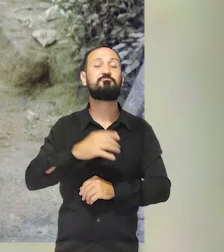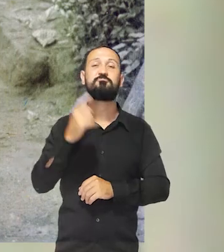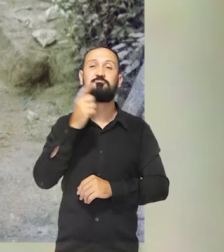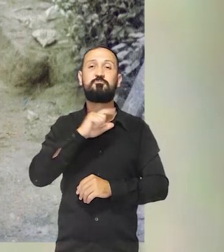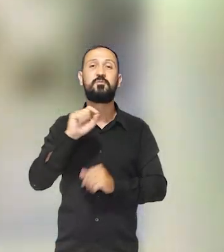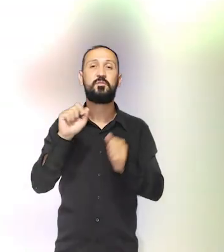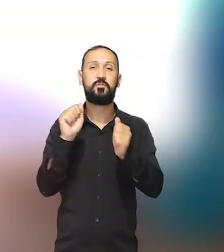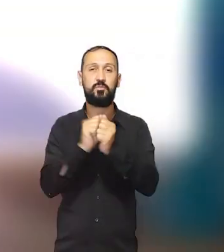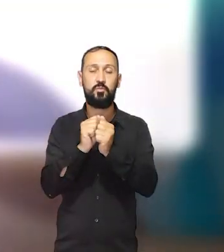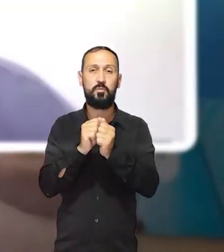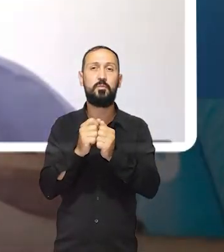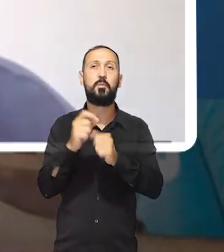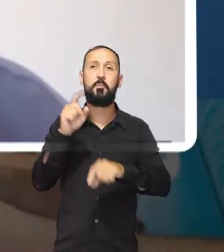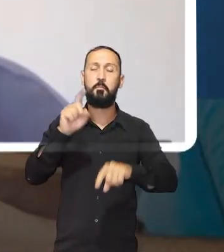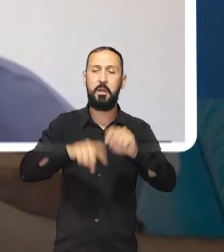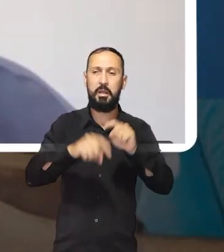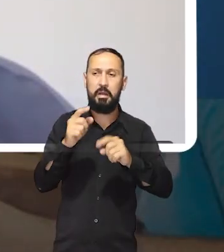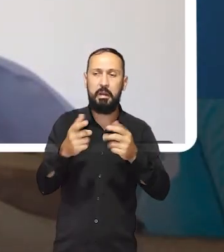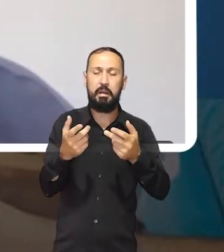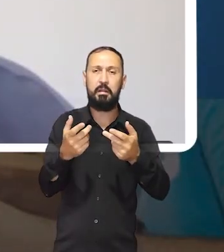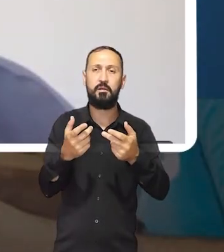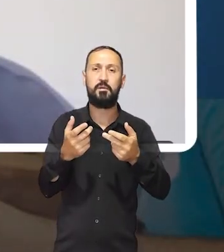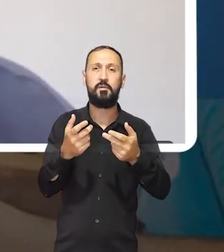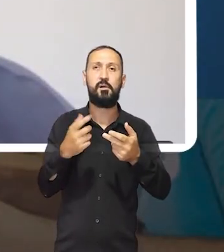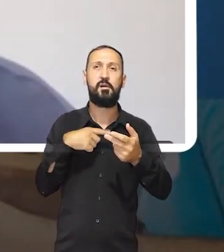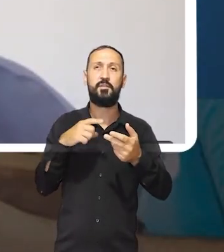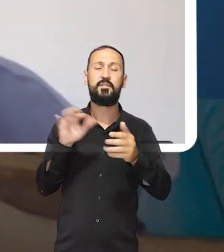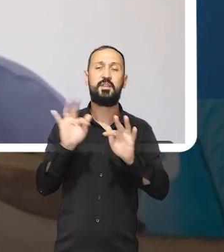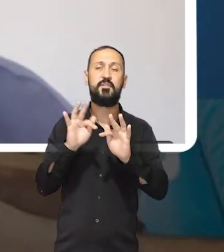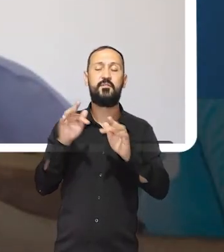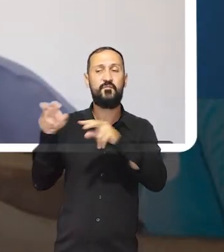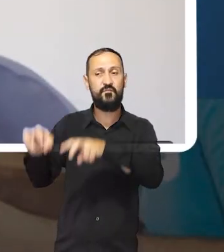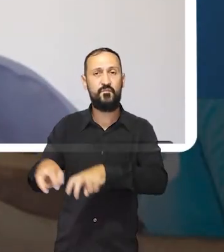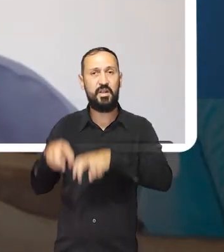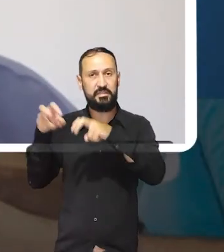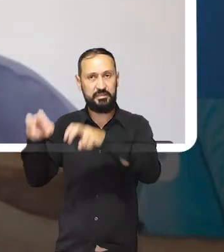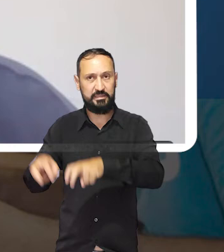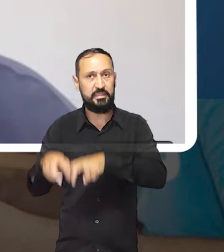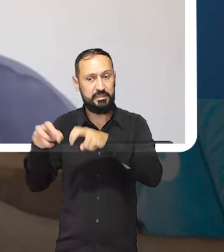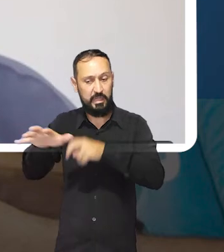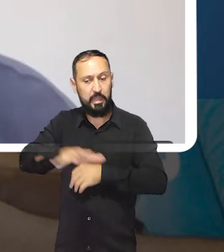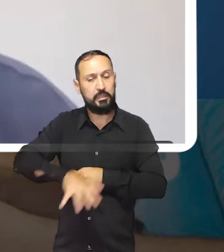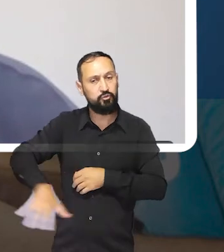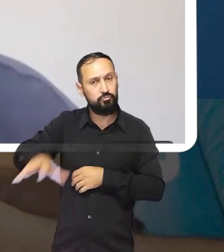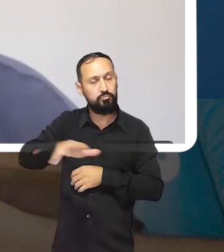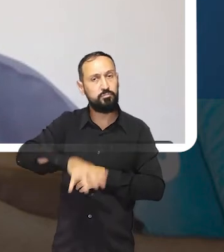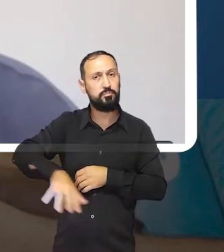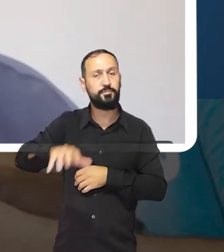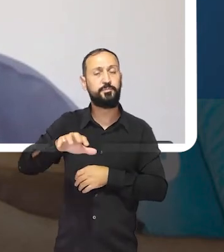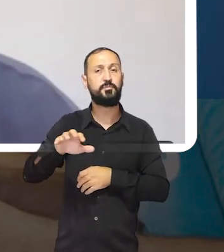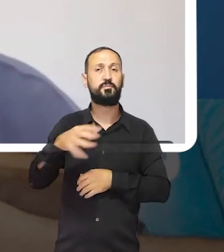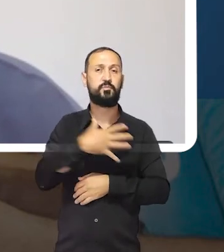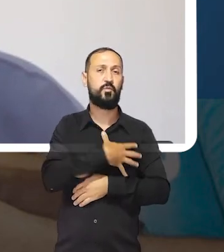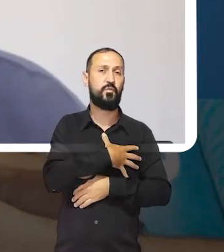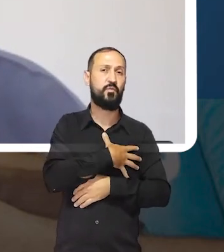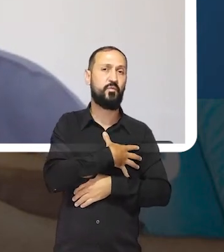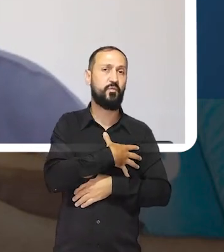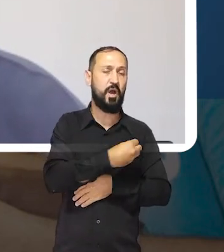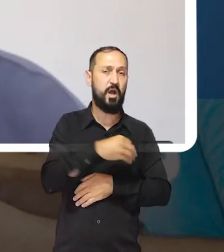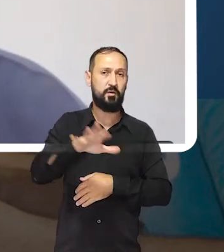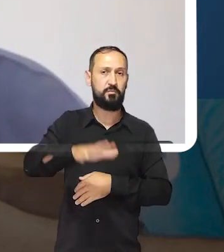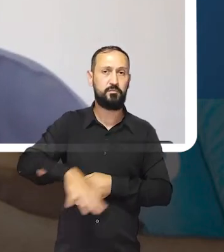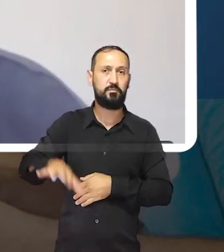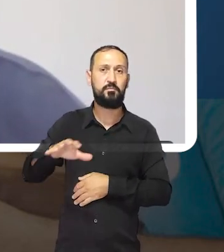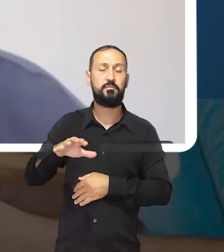e ela constitui um grande patrimônio, tendo fazendas, estabelecendo fazendas e os seus filhos